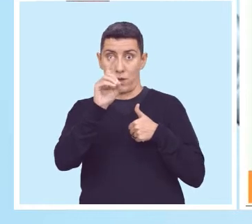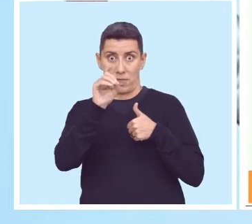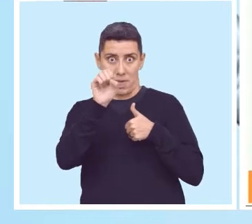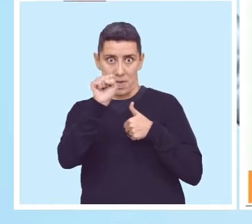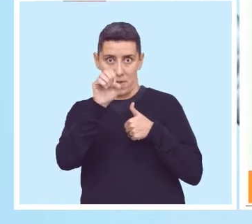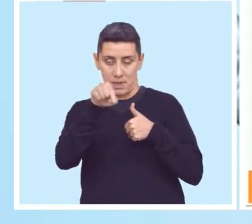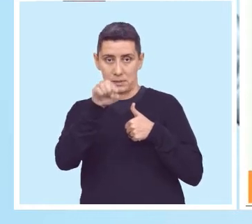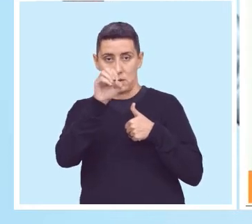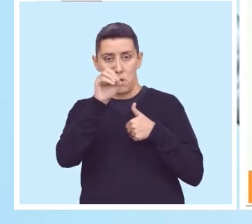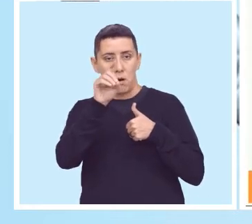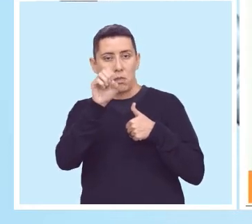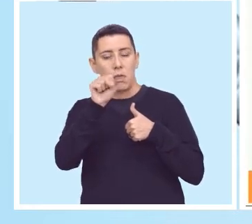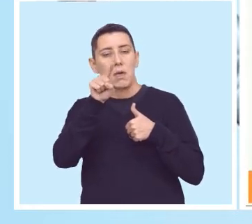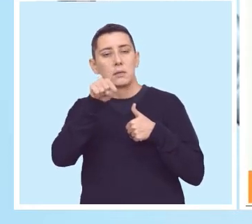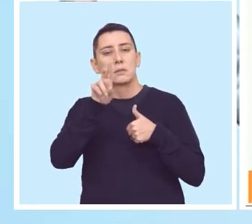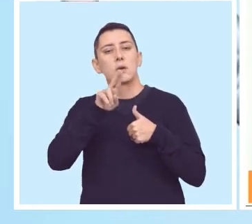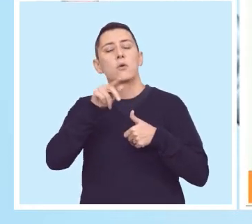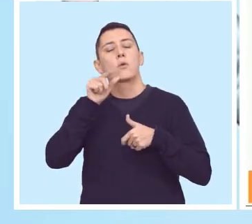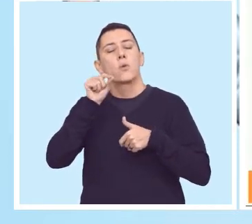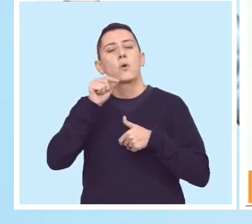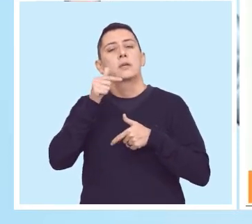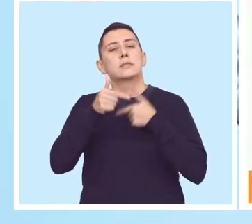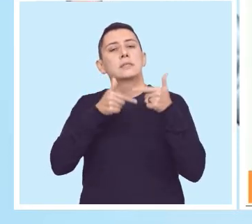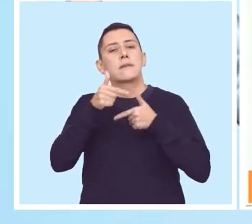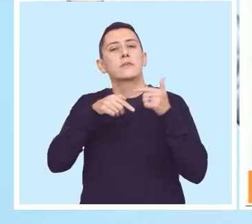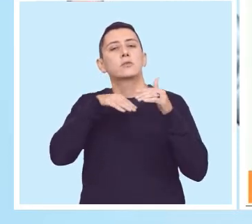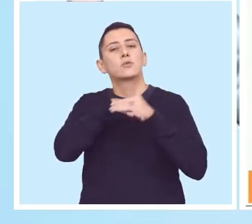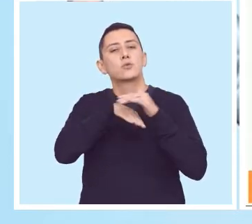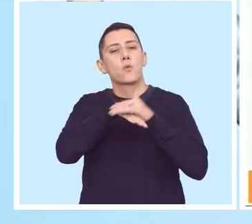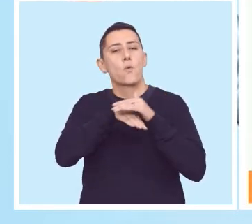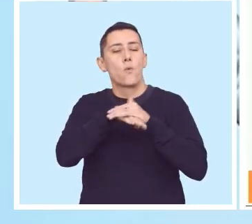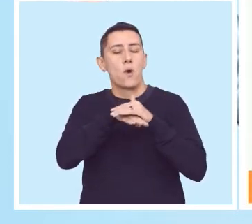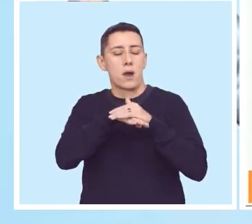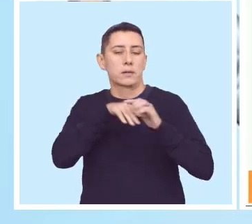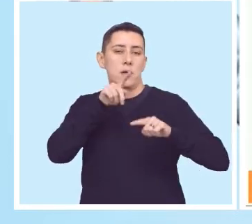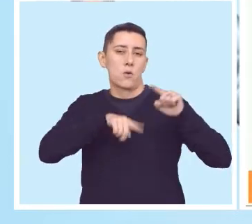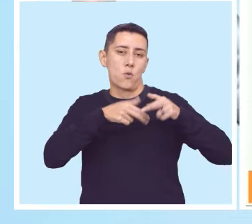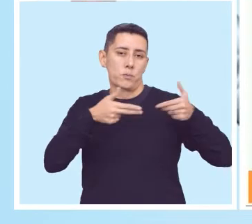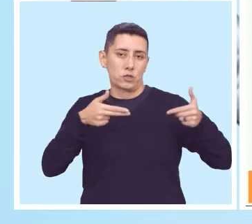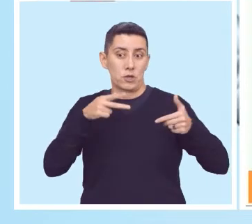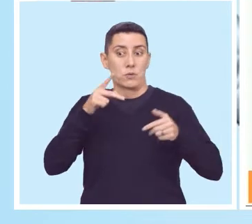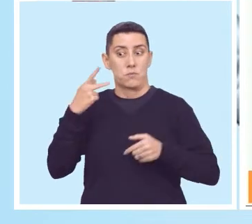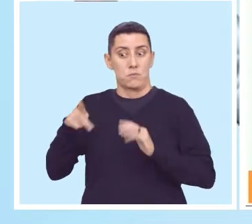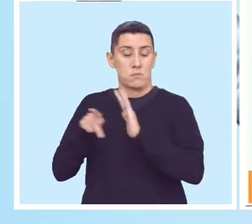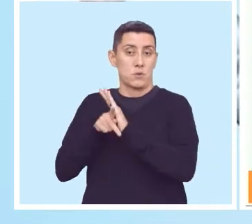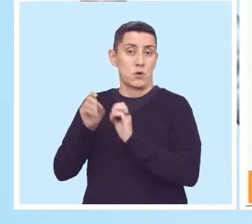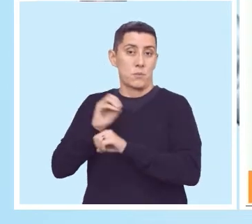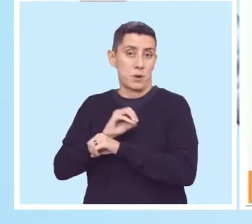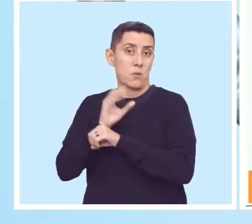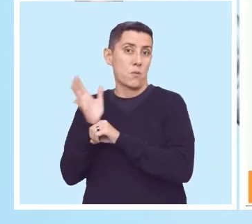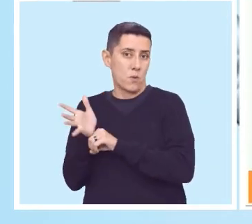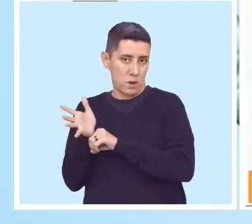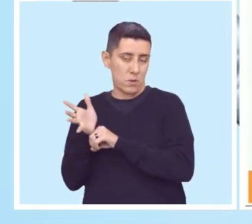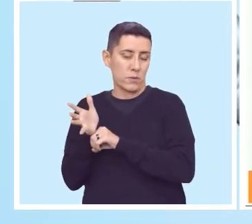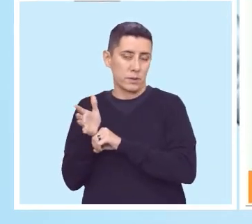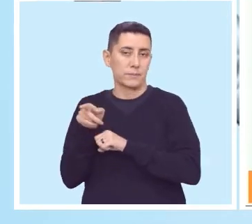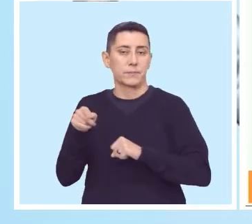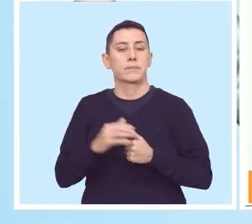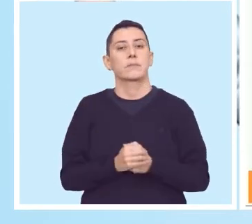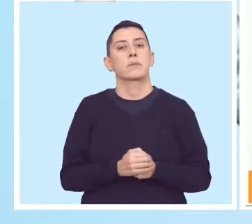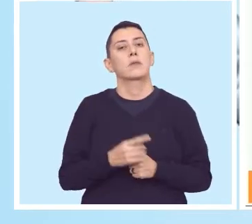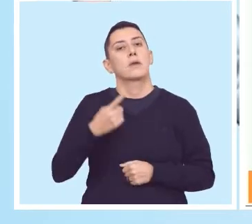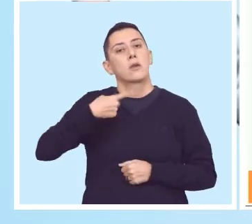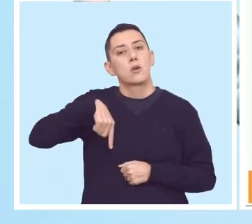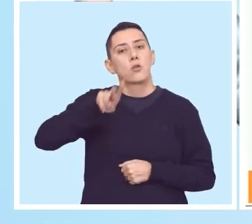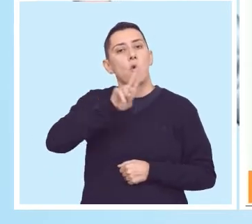serviço de armazenamento de objetos disponibilizado pela plataforma Huawei Cloud. E na nossa aplicação, utilizamos esse serviço